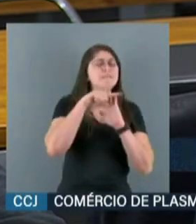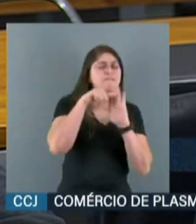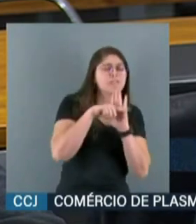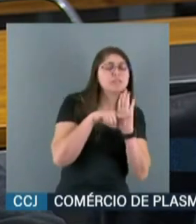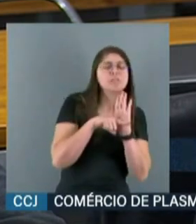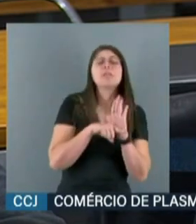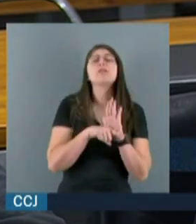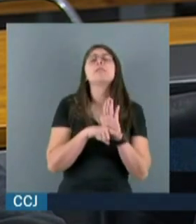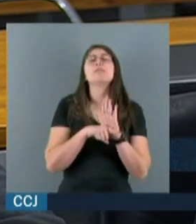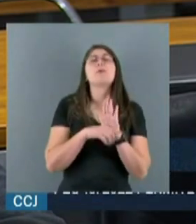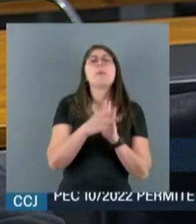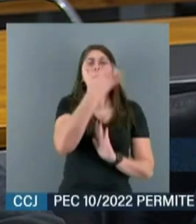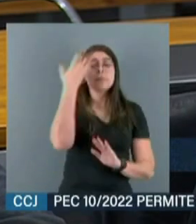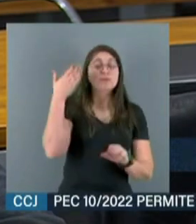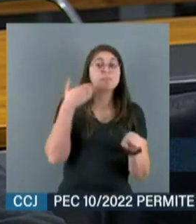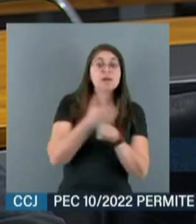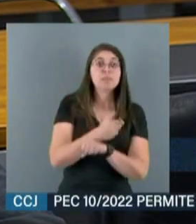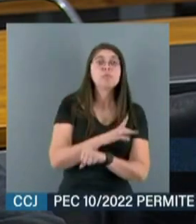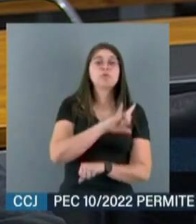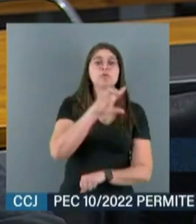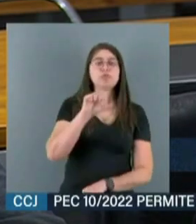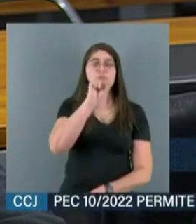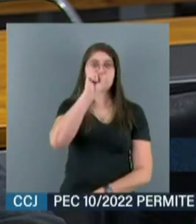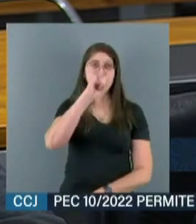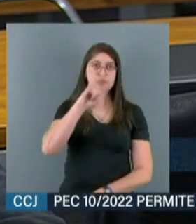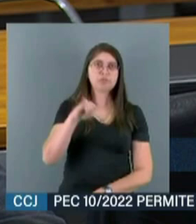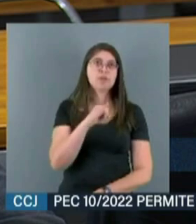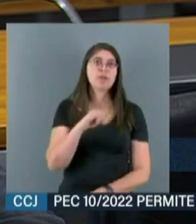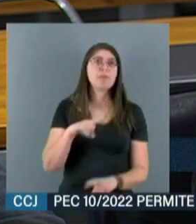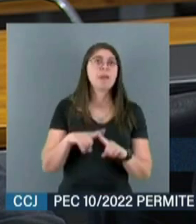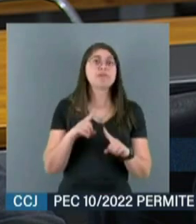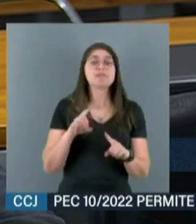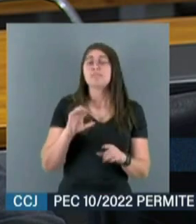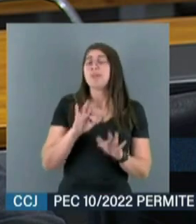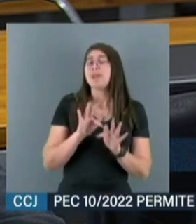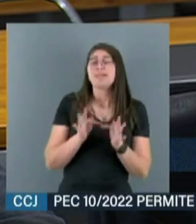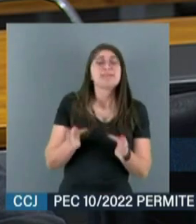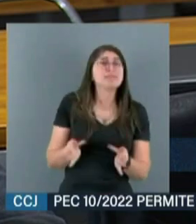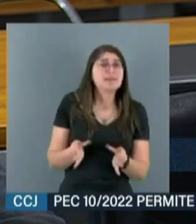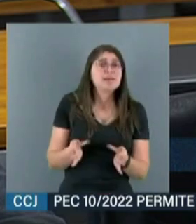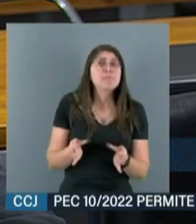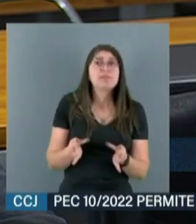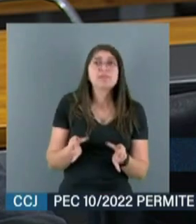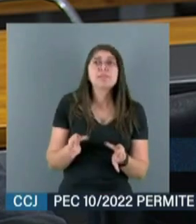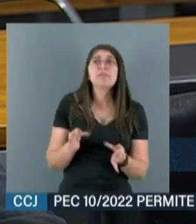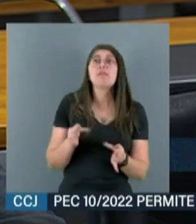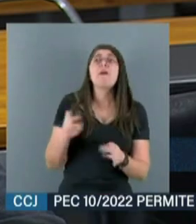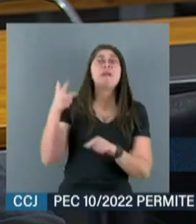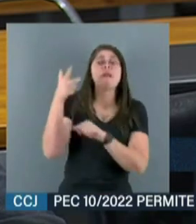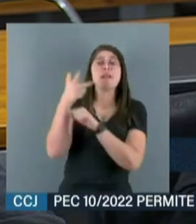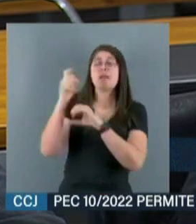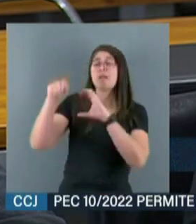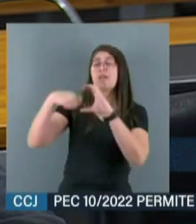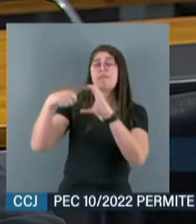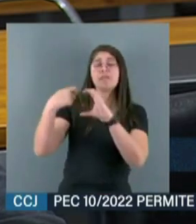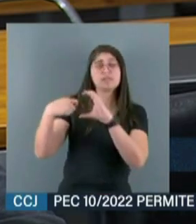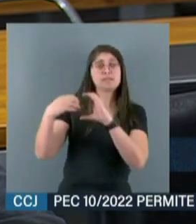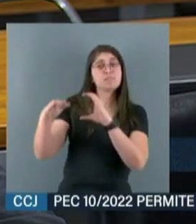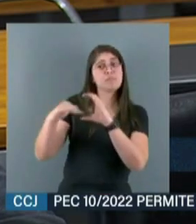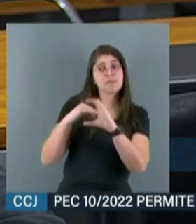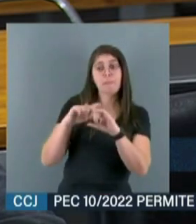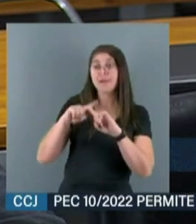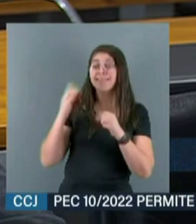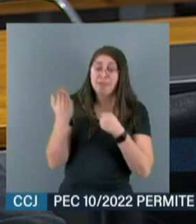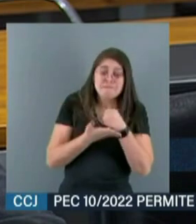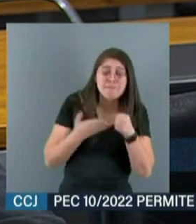janeiro e uma simples peça que nesse caso é fundamental Ministro da Justiça não tá